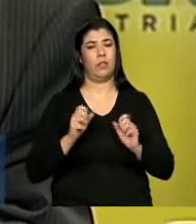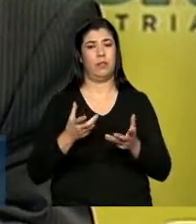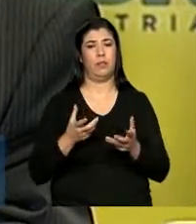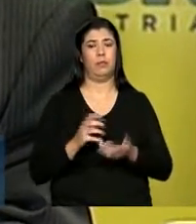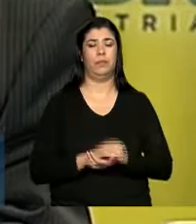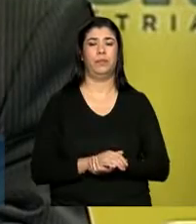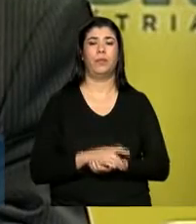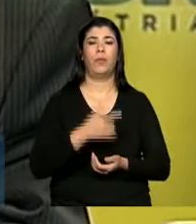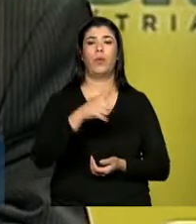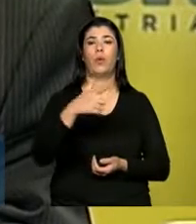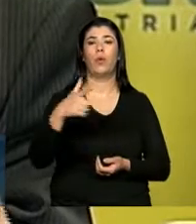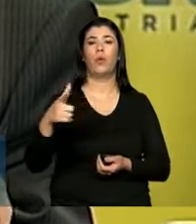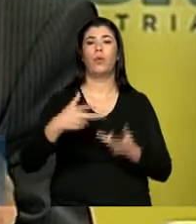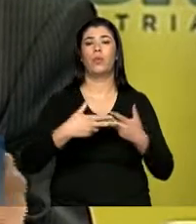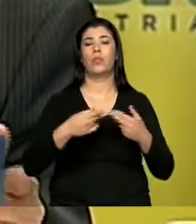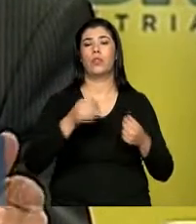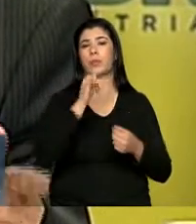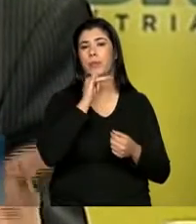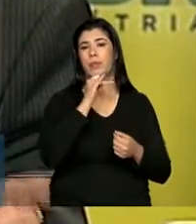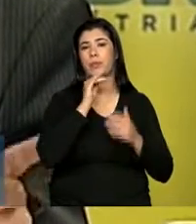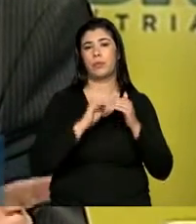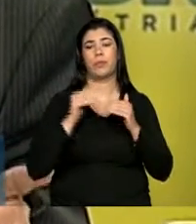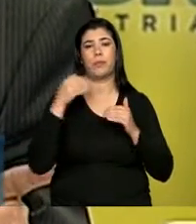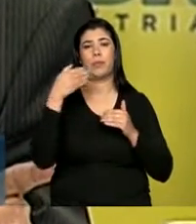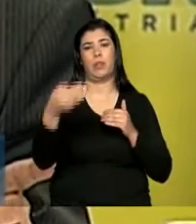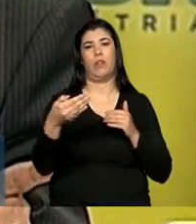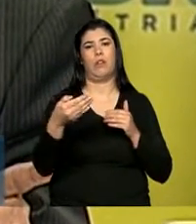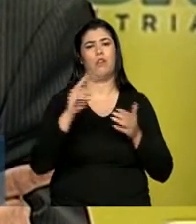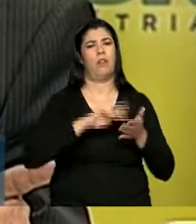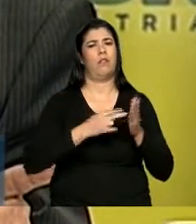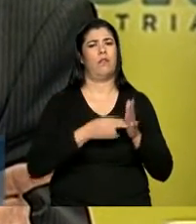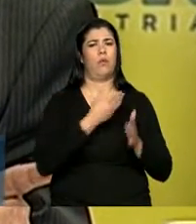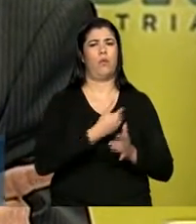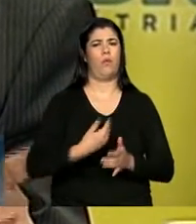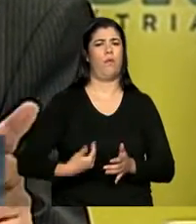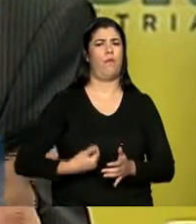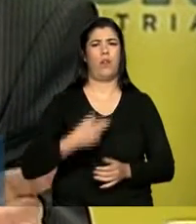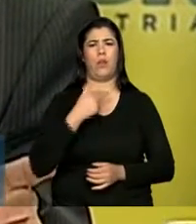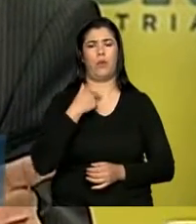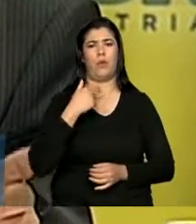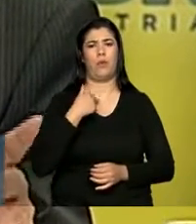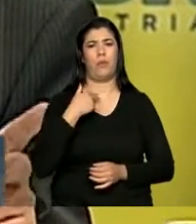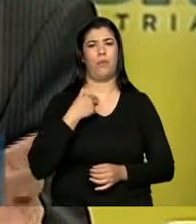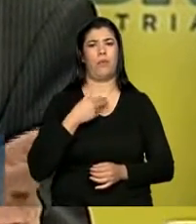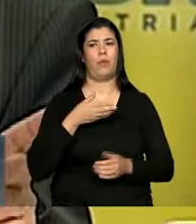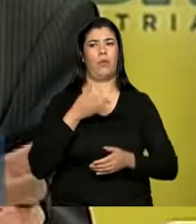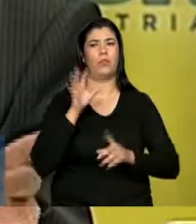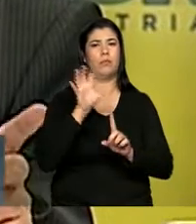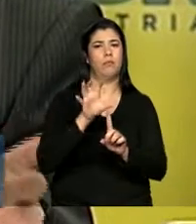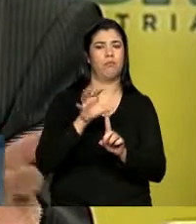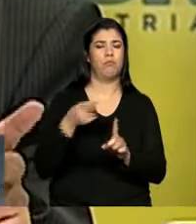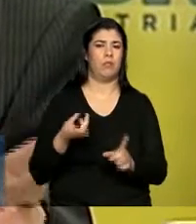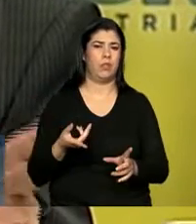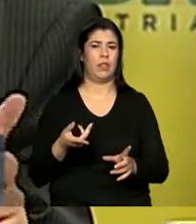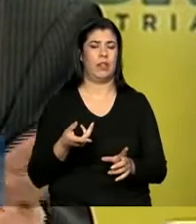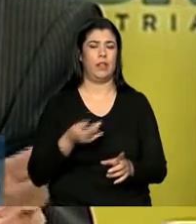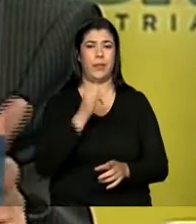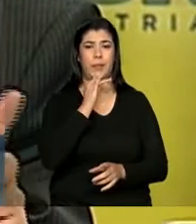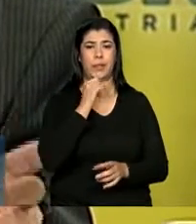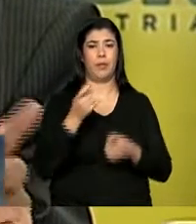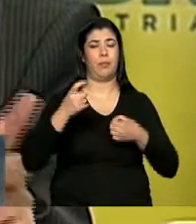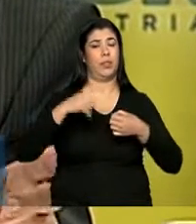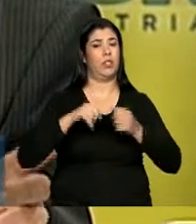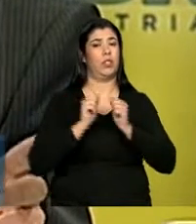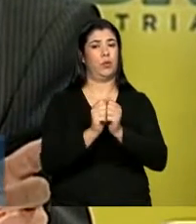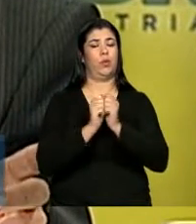tem outras que ultrapassam, o que não quer dizer que o governo não possa atuar. Por exemplo, aí vocês podem ver onde a nossa parceria